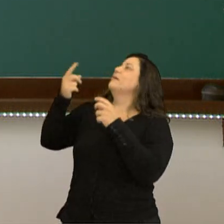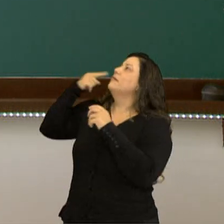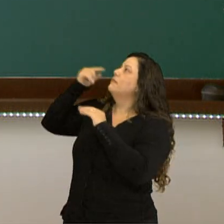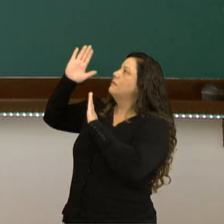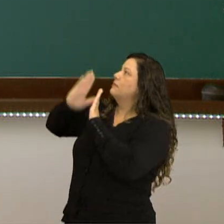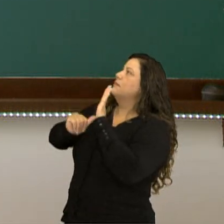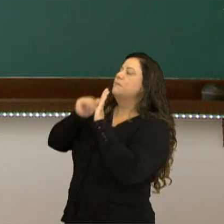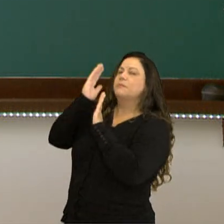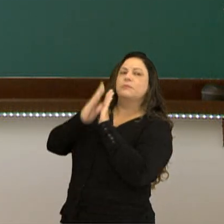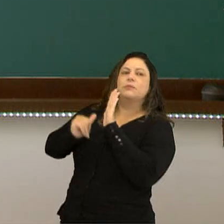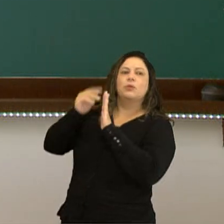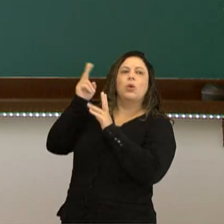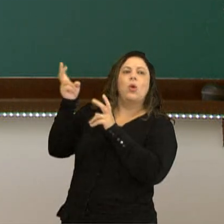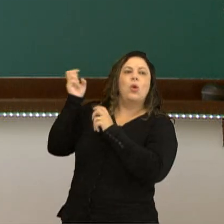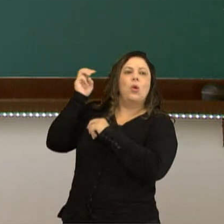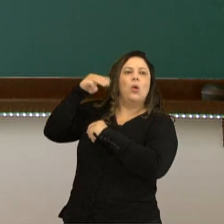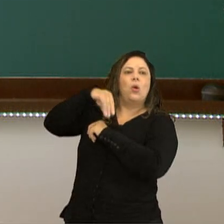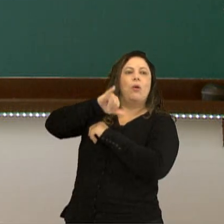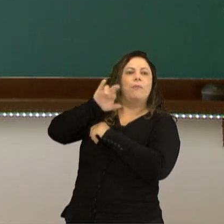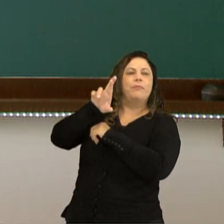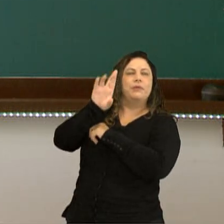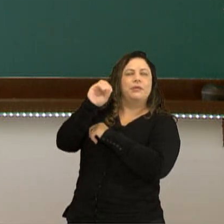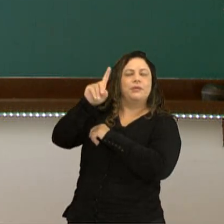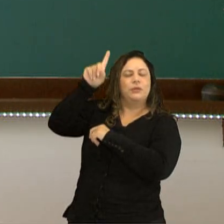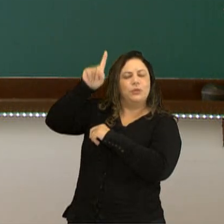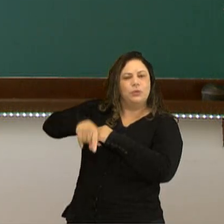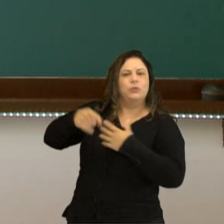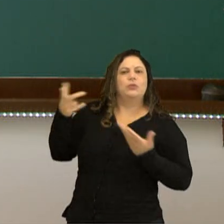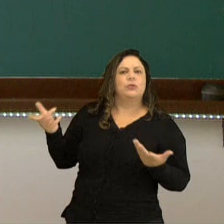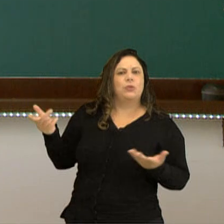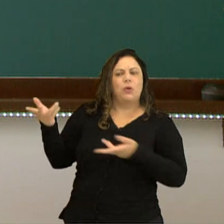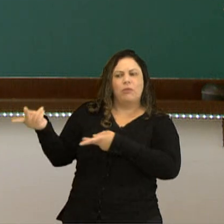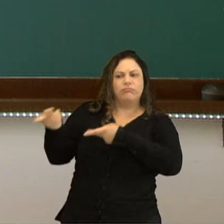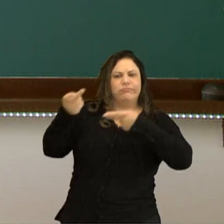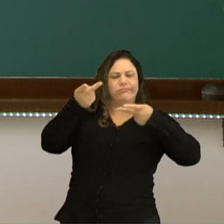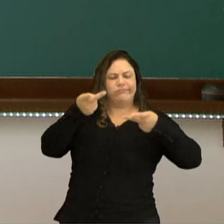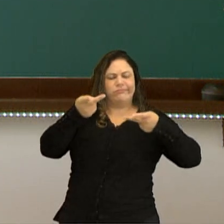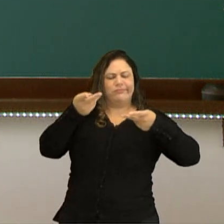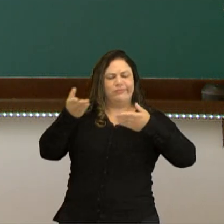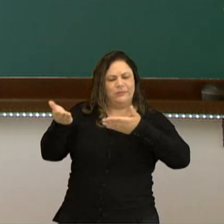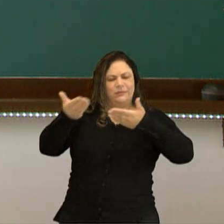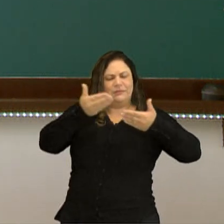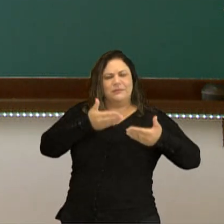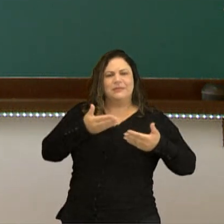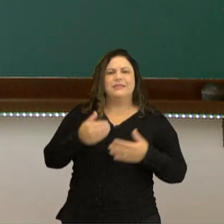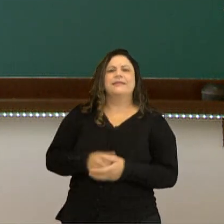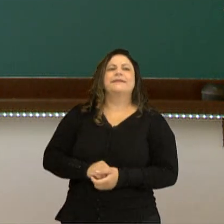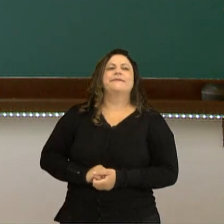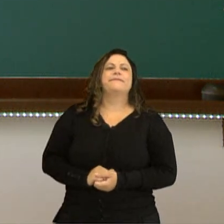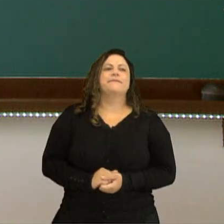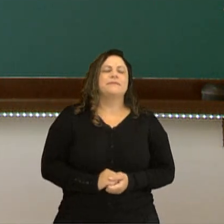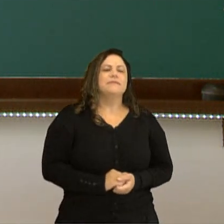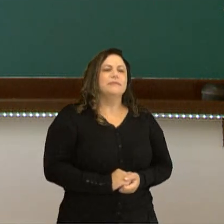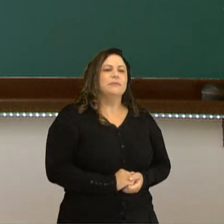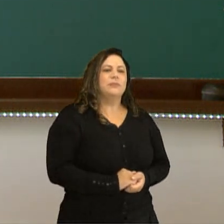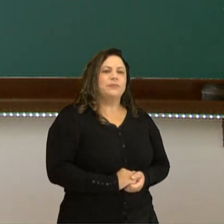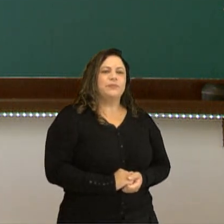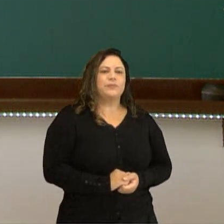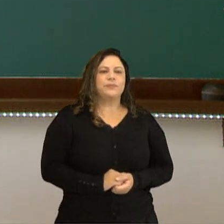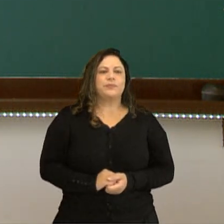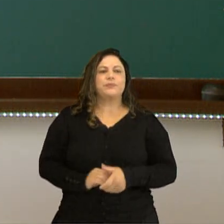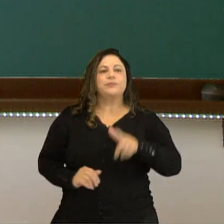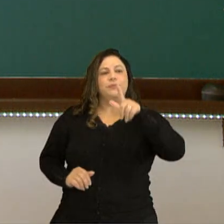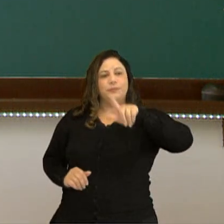de Joan Miró. Joan Miró é um convite ao artista para dentro das suas obras. Aqui um outro quadro,